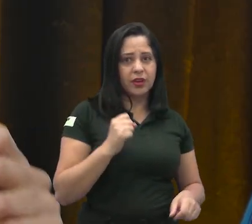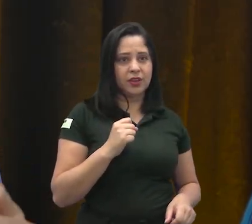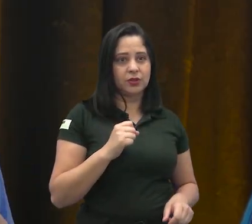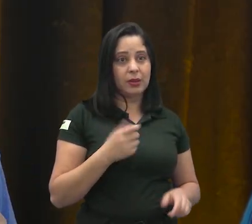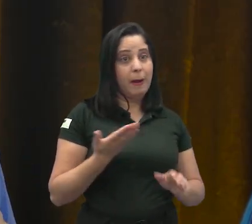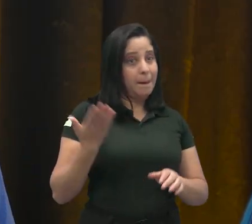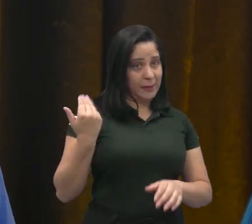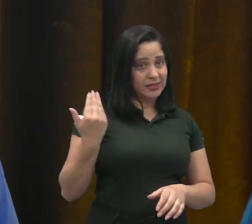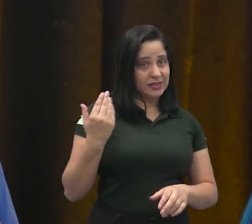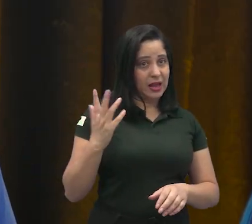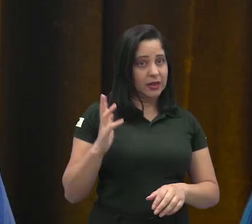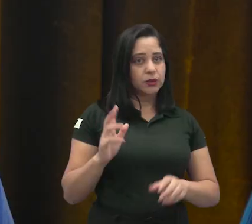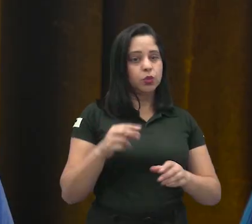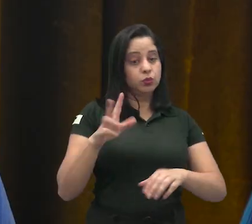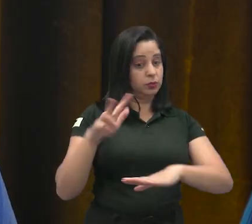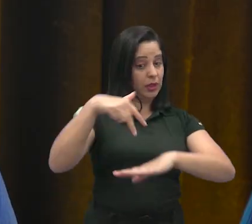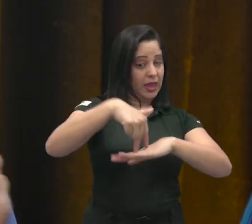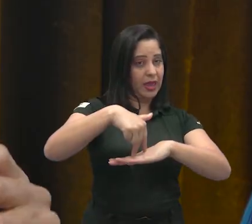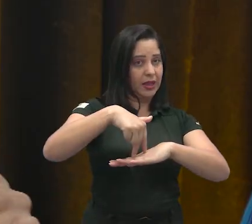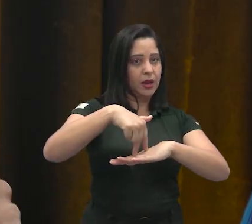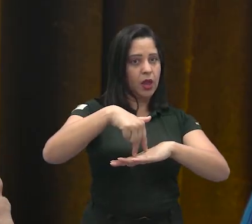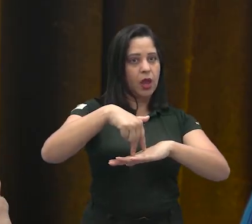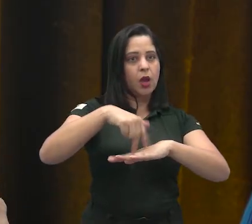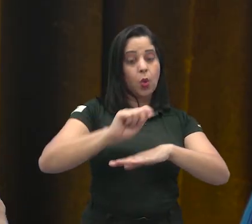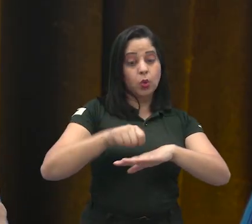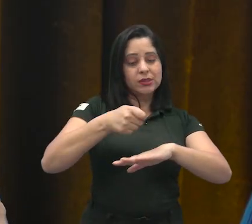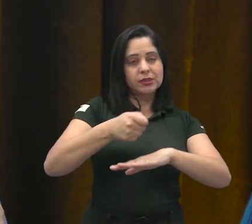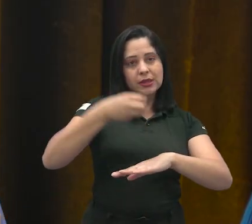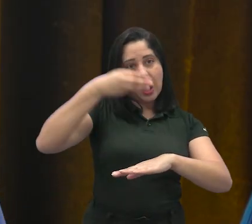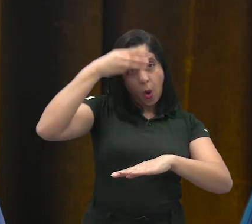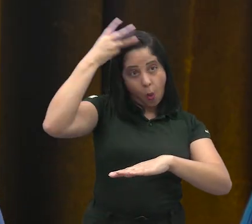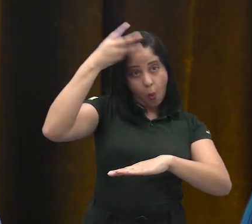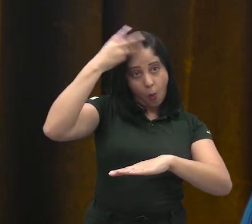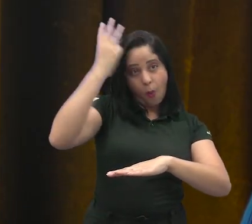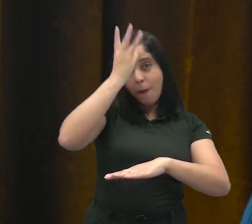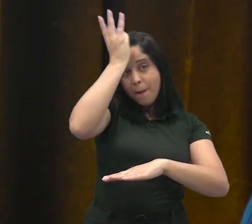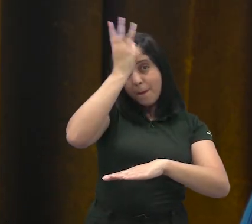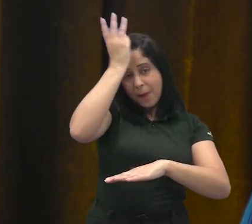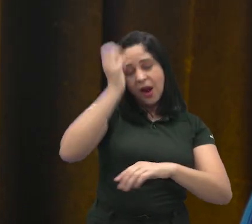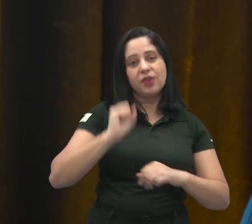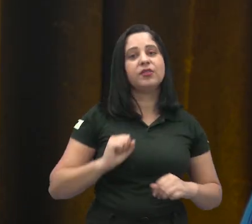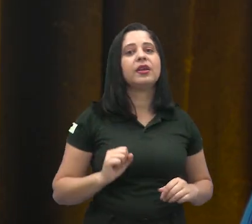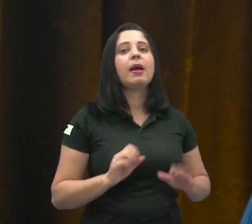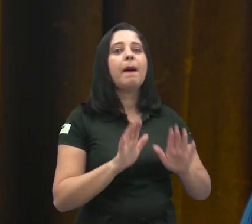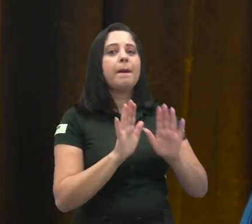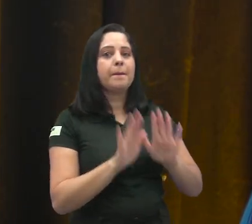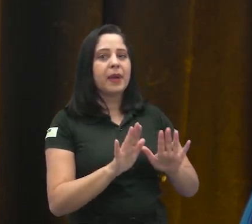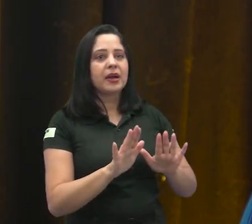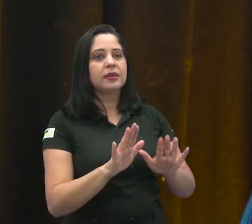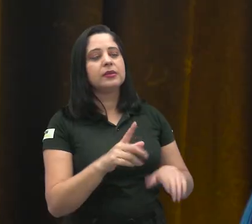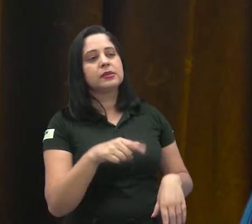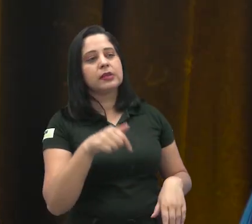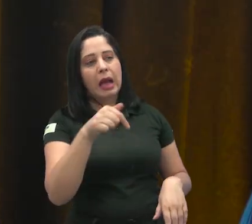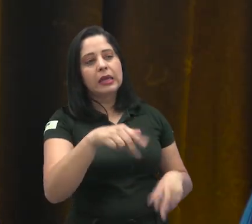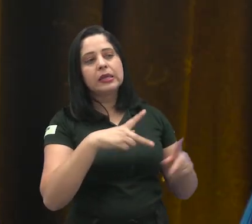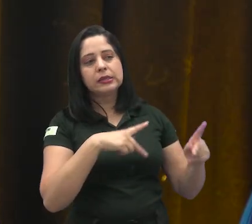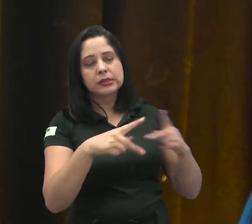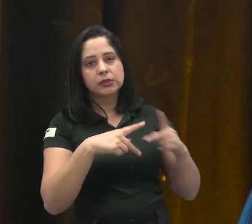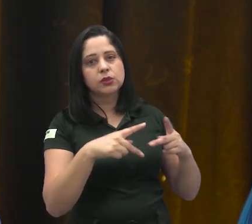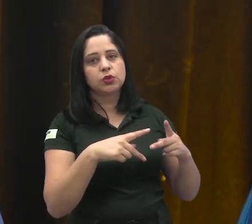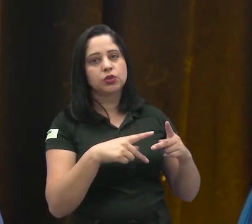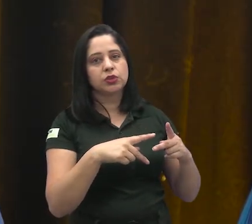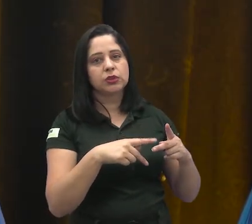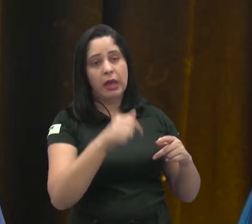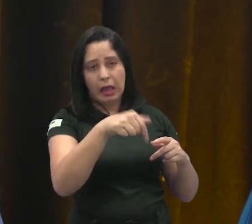muito bem feito. E nesses últimos programas, eu acho que a Helena Xavier e Trio, que foi uma banda de jazz que se apresentou aqui